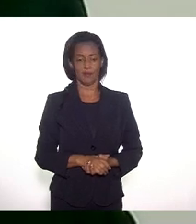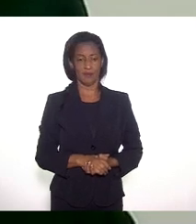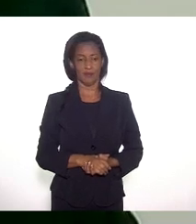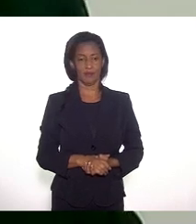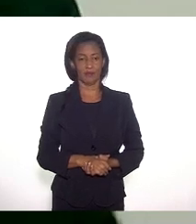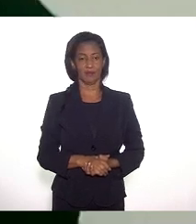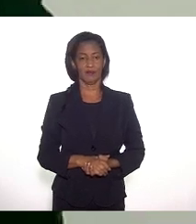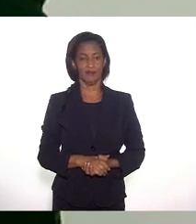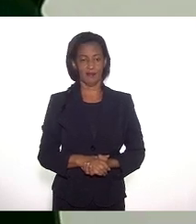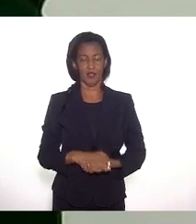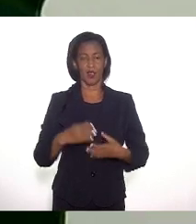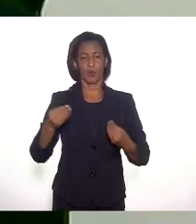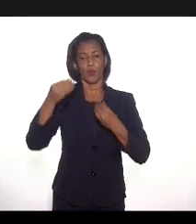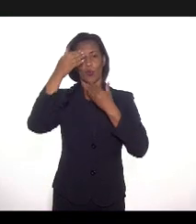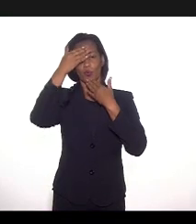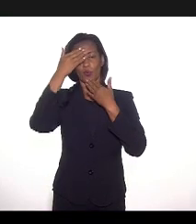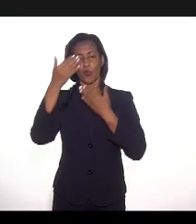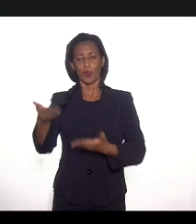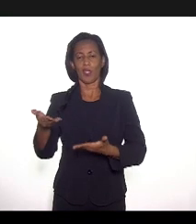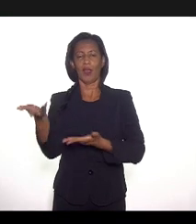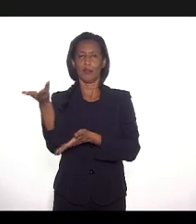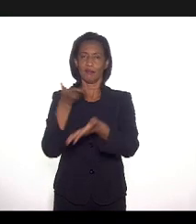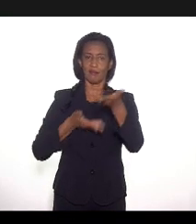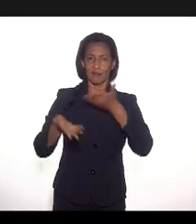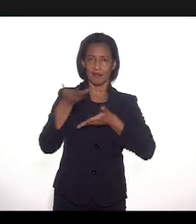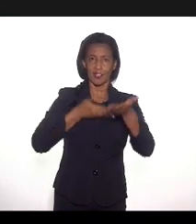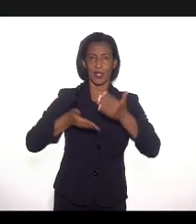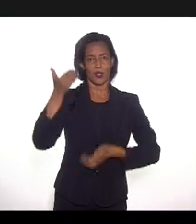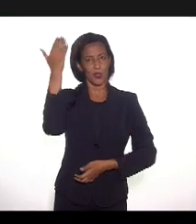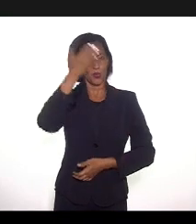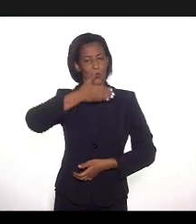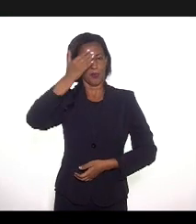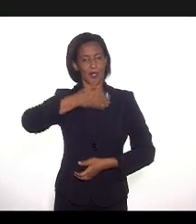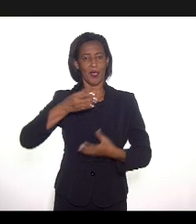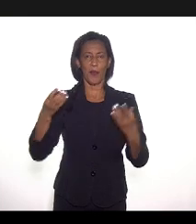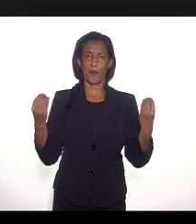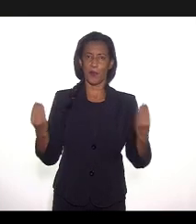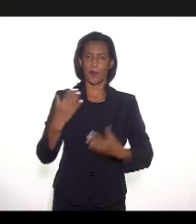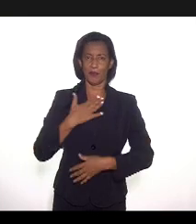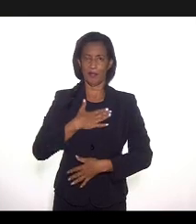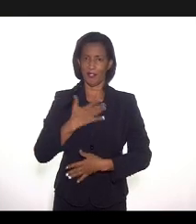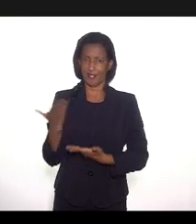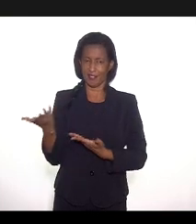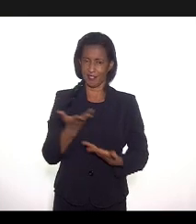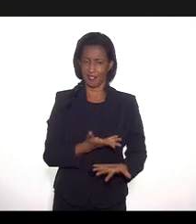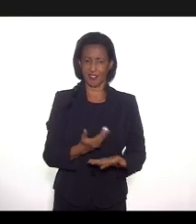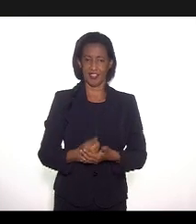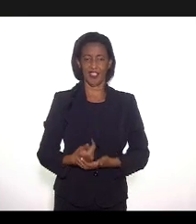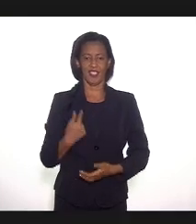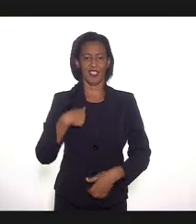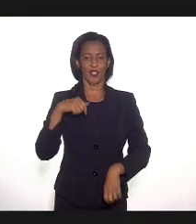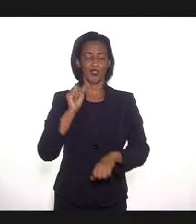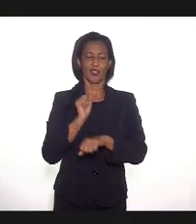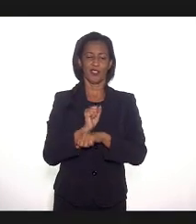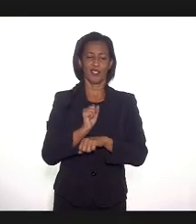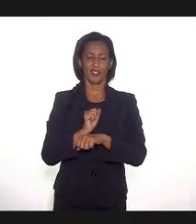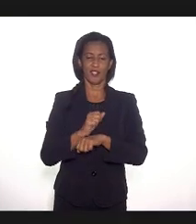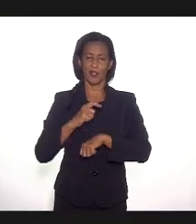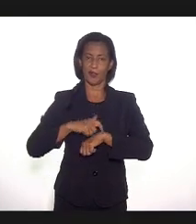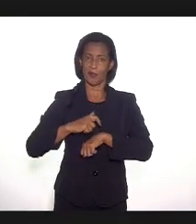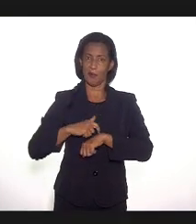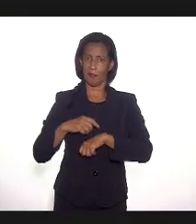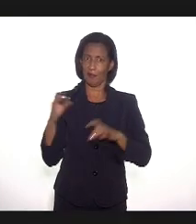Small. Deputada Célia, muito obrigado mais uma vez pela sua colaboração, sua presença é sempre muitíssimo bem-vinda. E eu espero obrigada, que esse momento